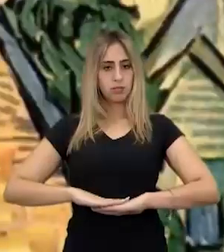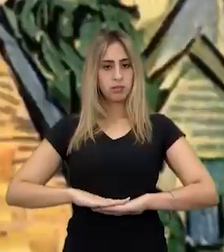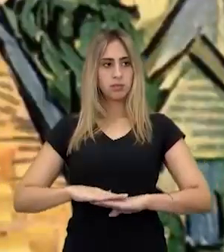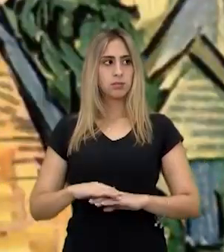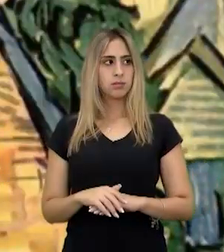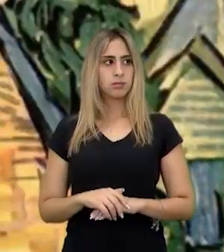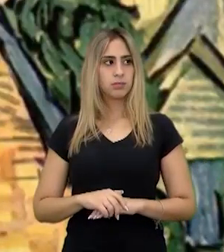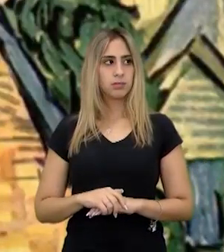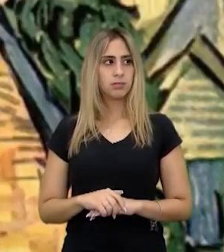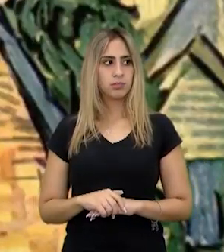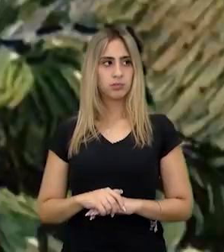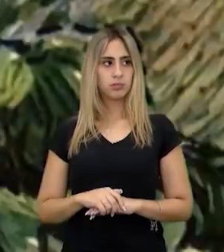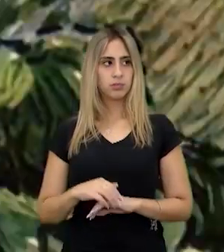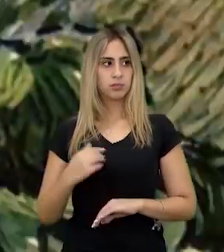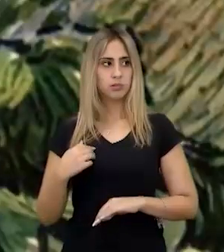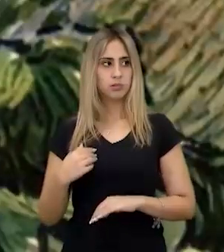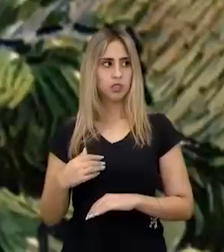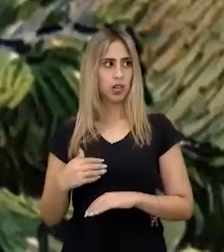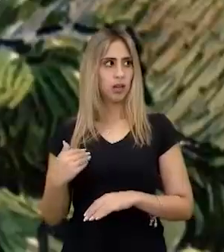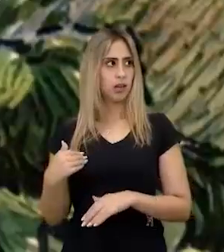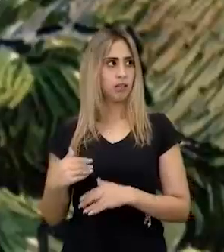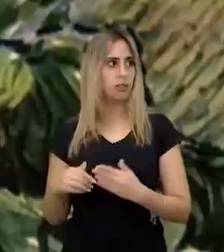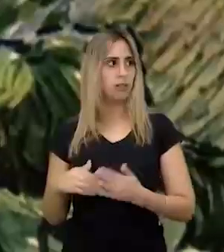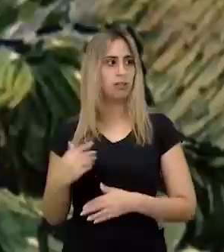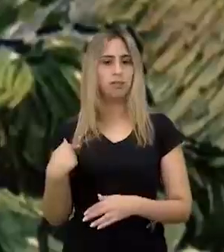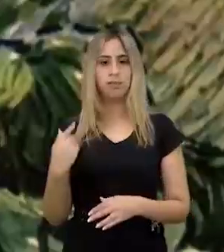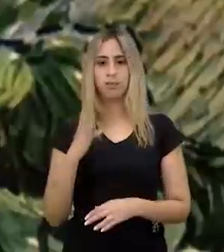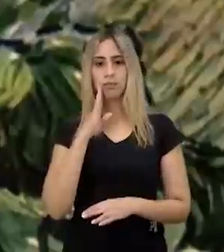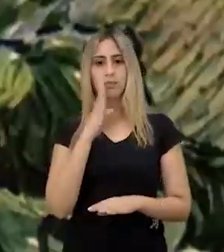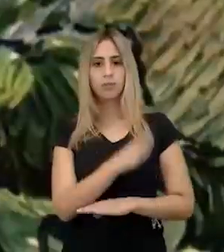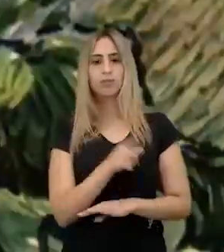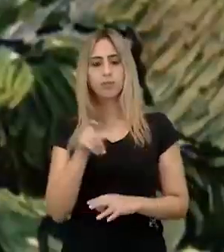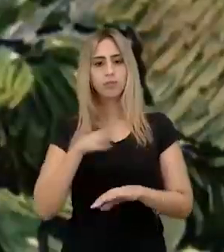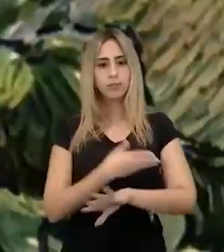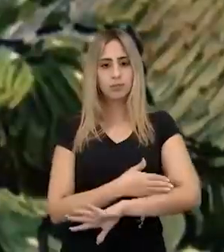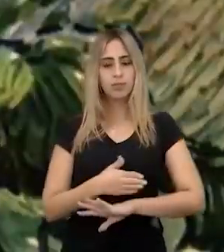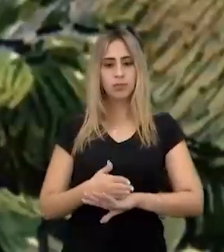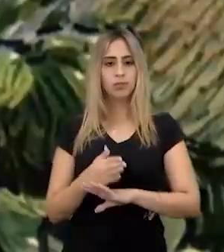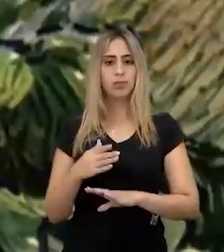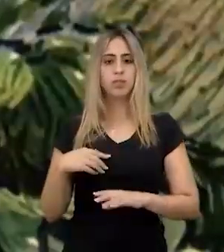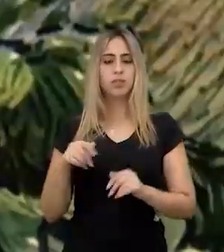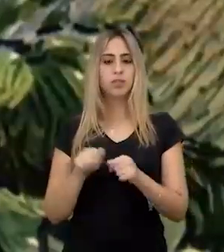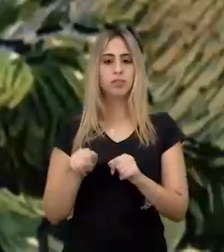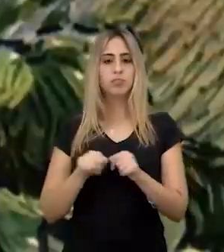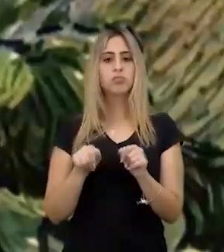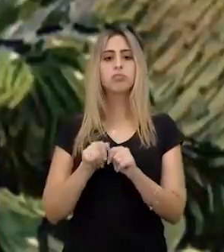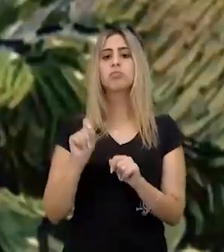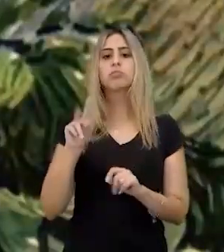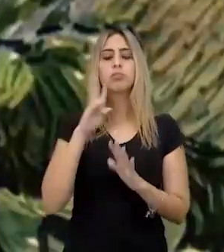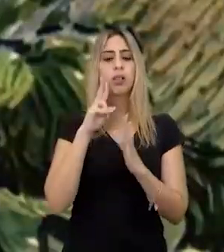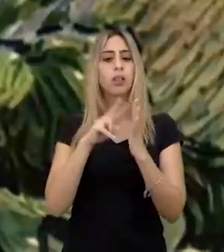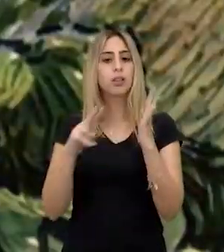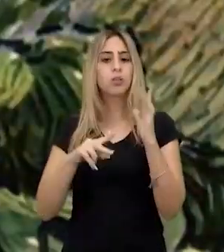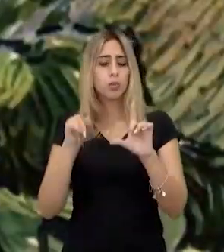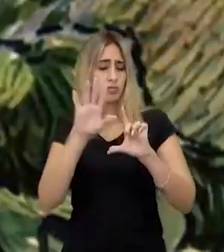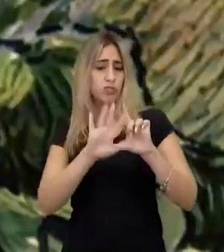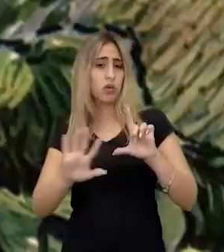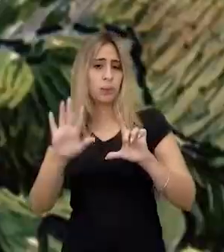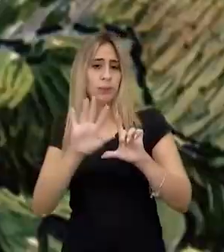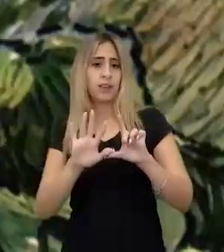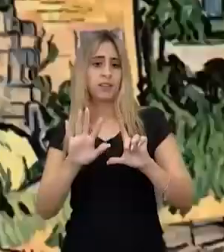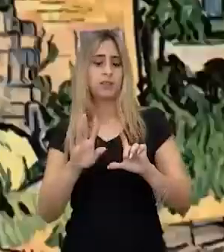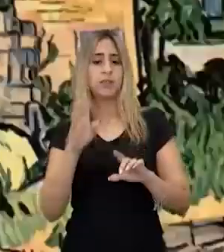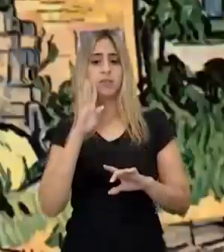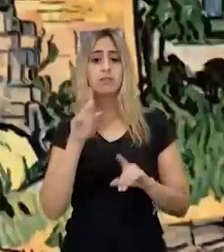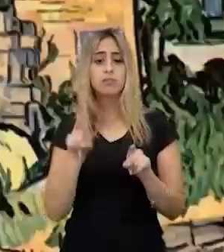objetivo. É exatamente isso, só que automaticamente você acabou de fazer uma leitura de imagem